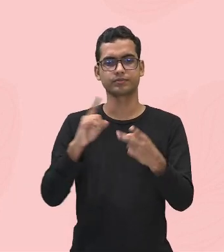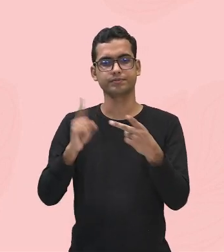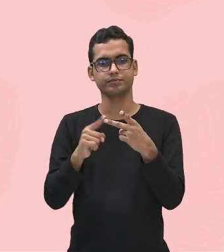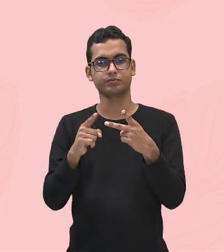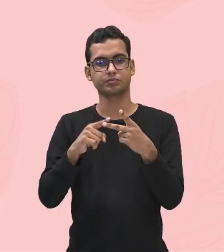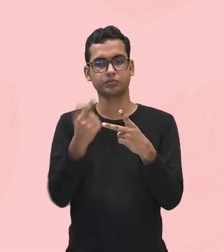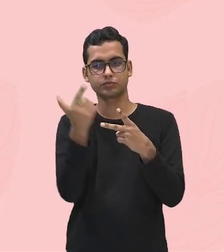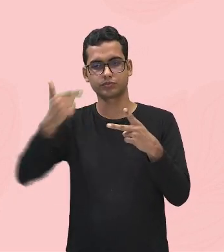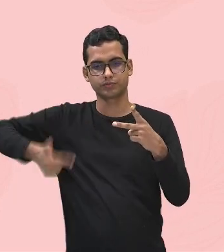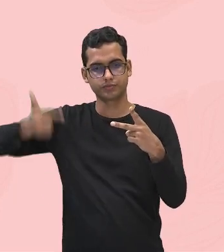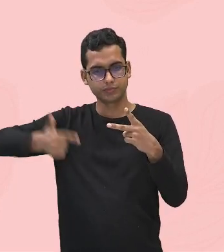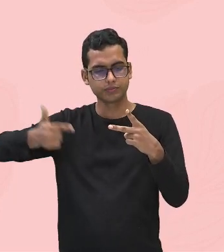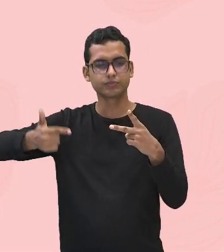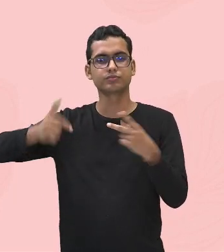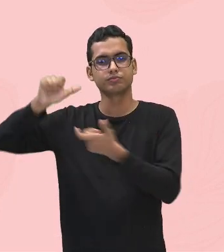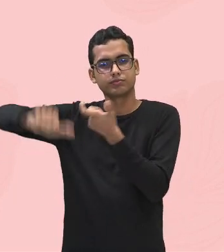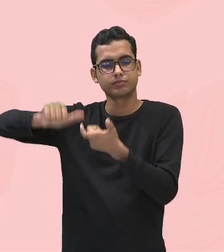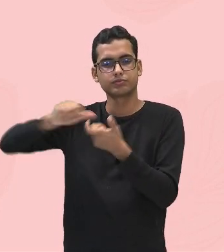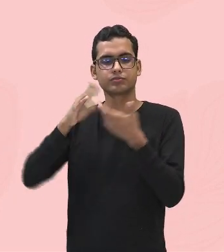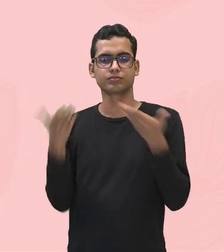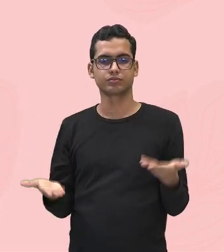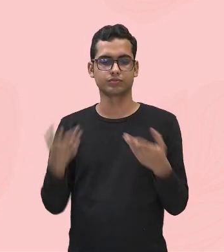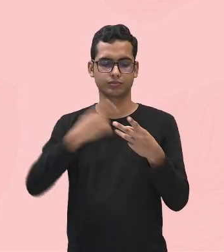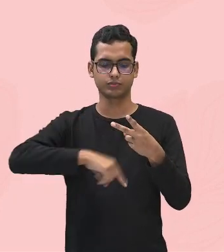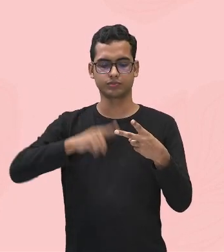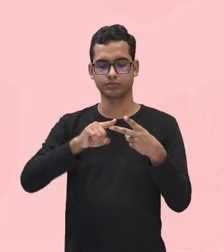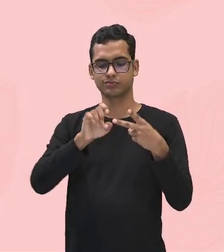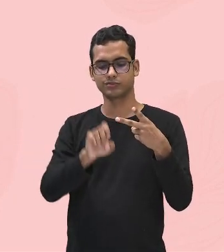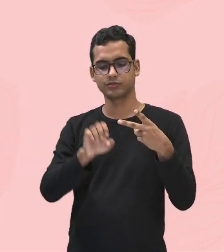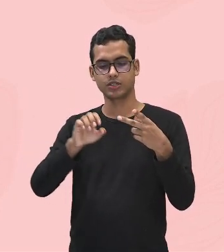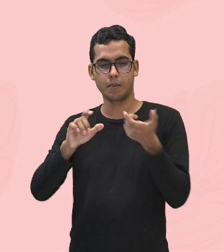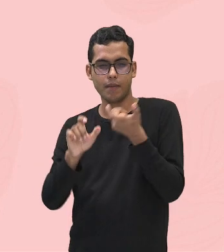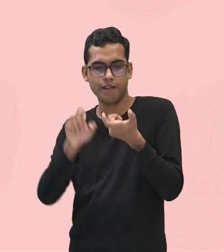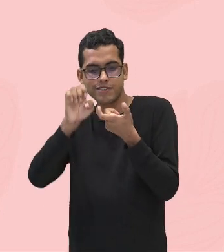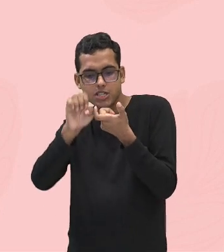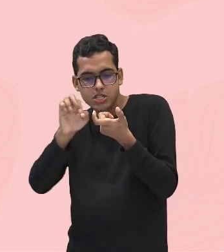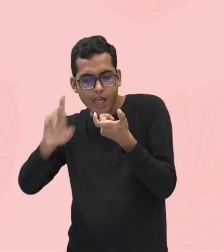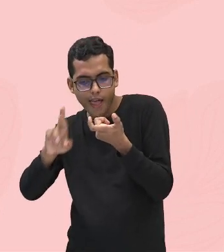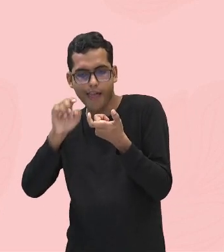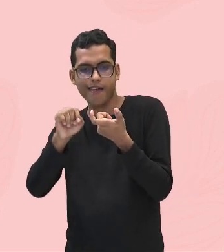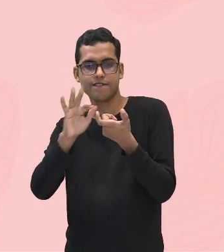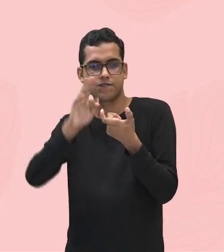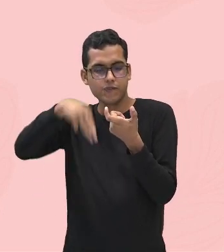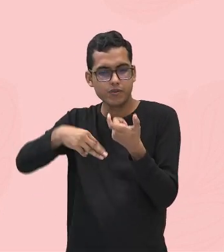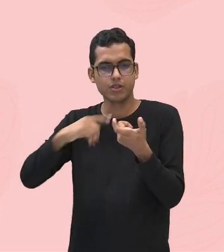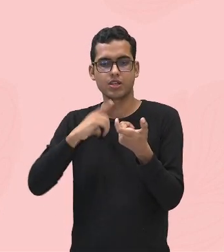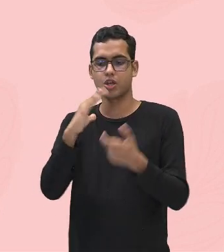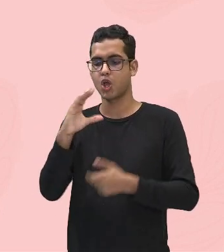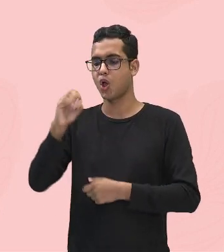exemplo, beber, comer, aí é um verbo pertencente à